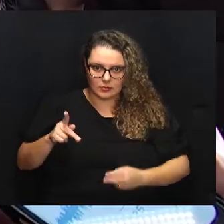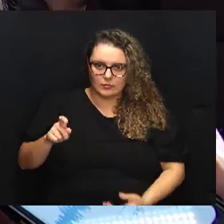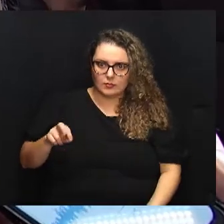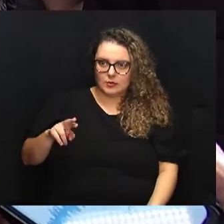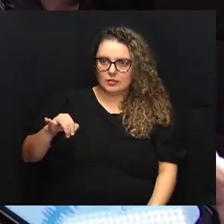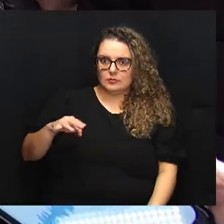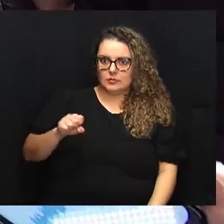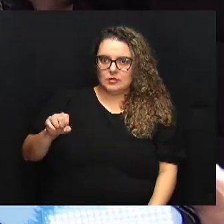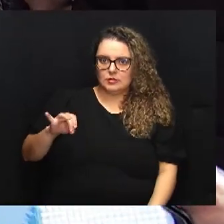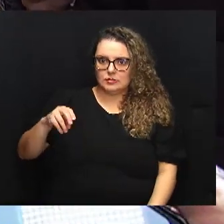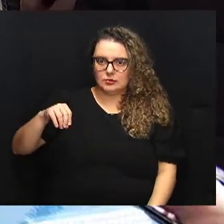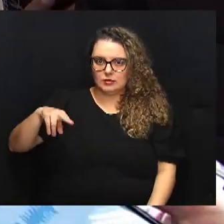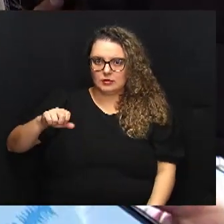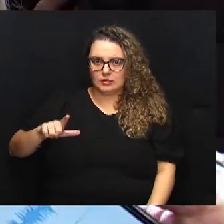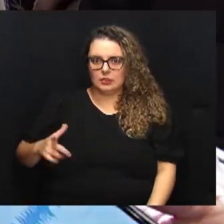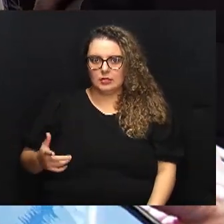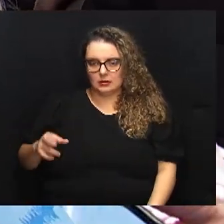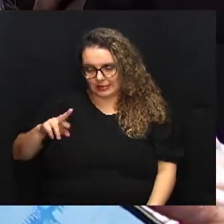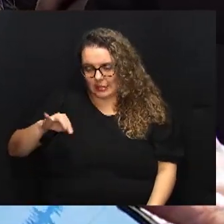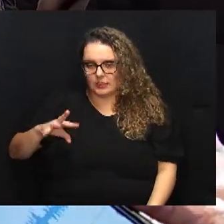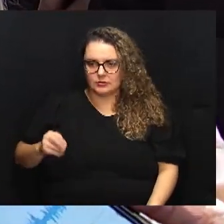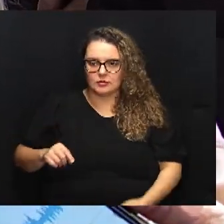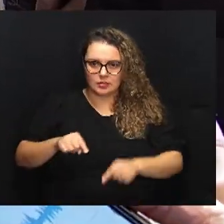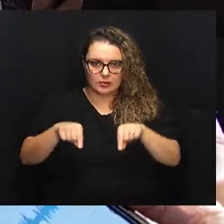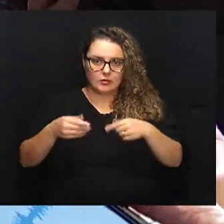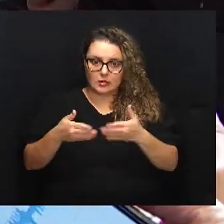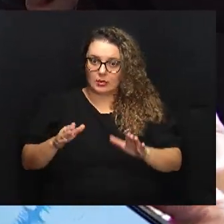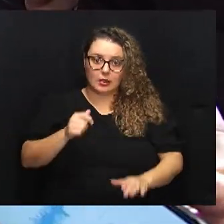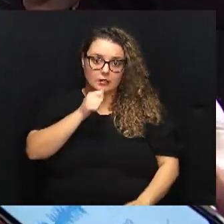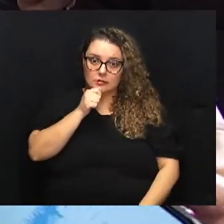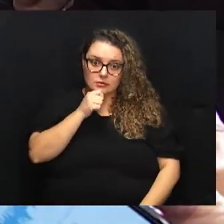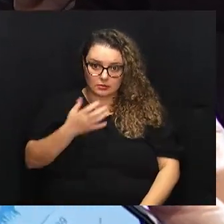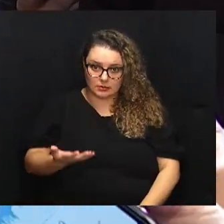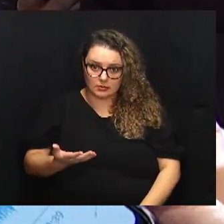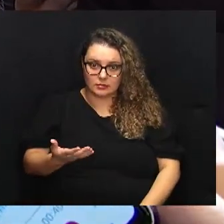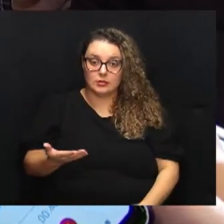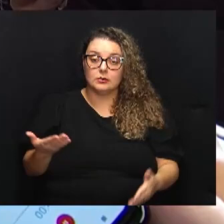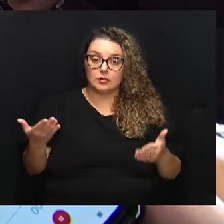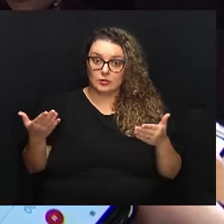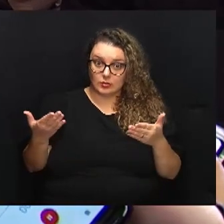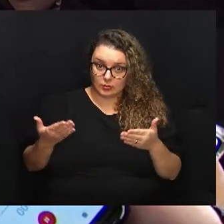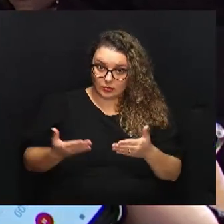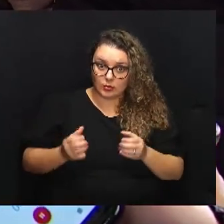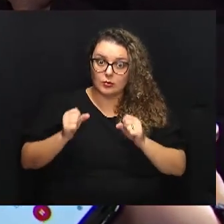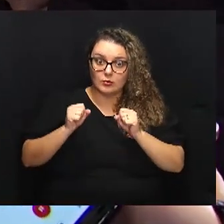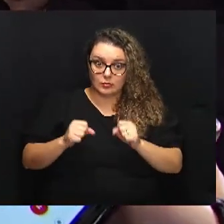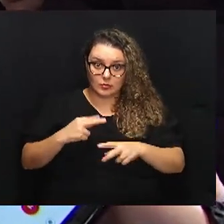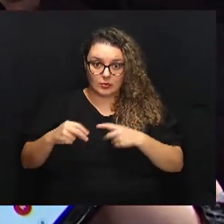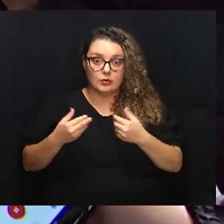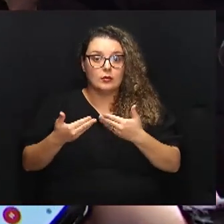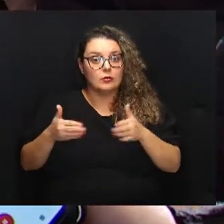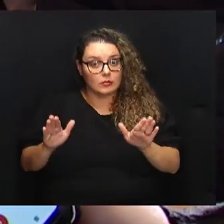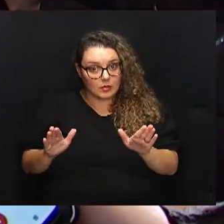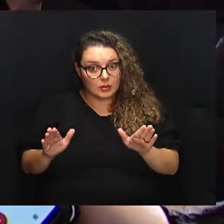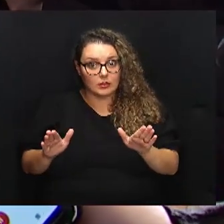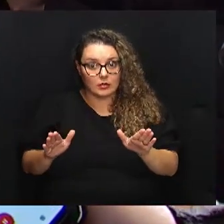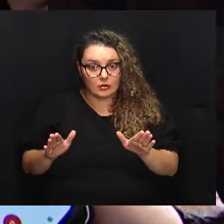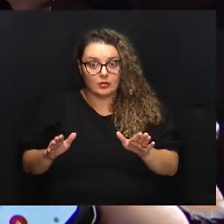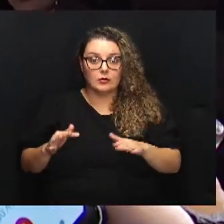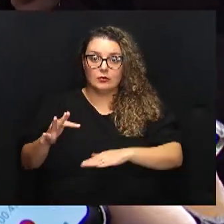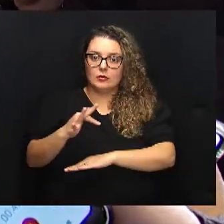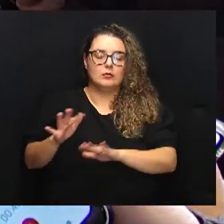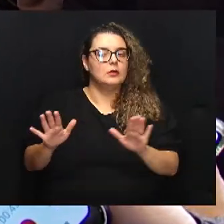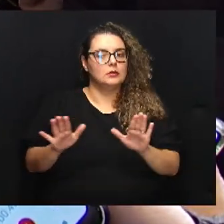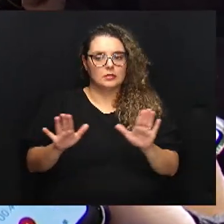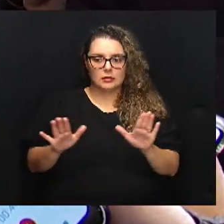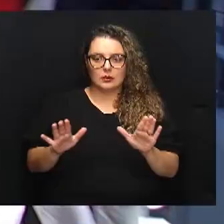com as suas obras, com as suas bancas, os seus boxes abertos. Então, hoje, poderíamos fazer uma inauguração formal, mas hoje